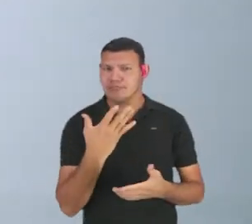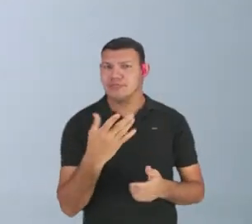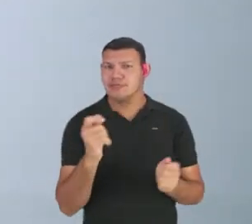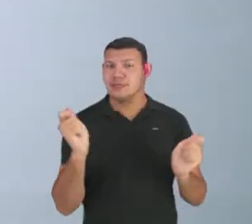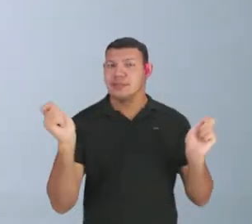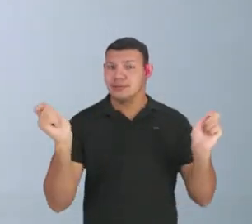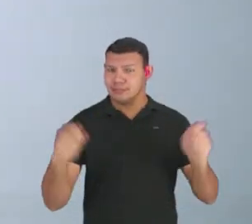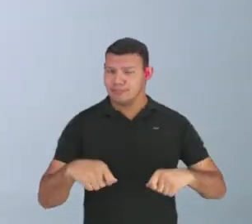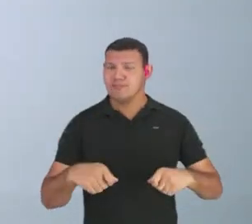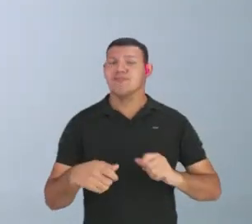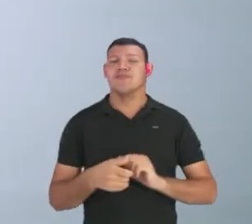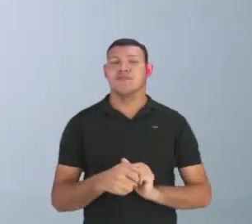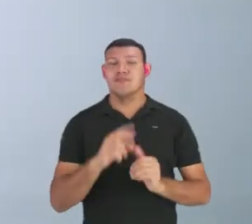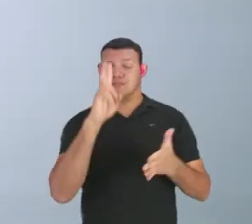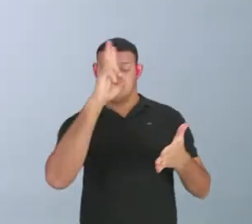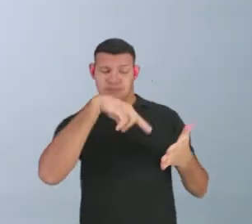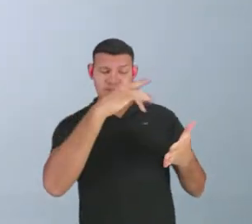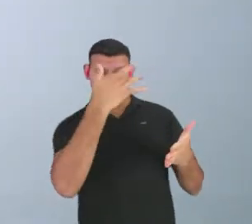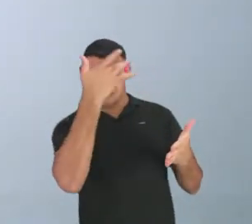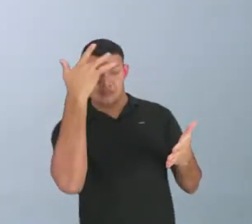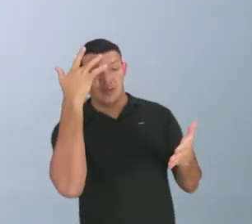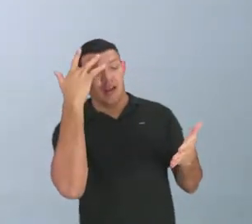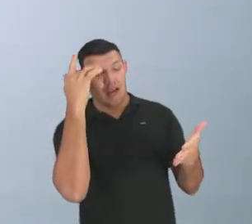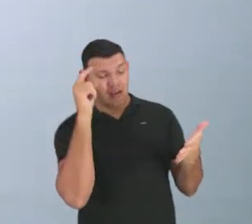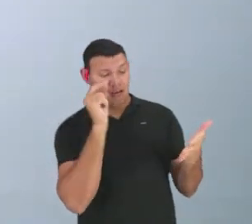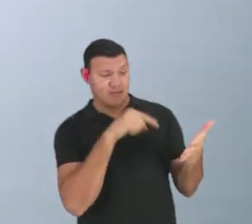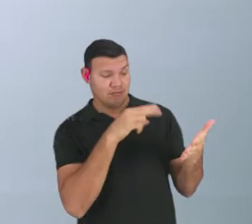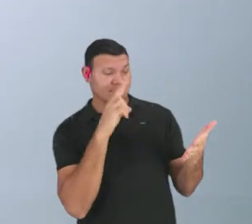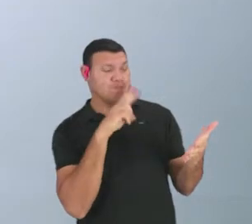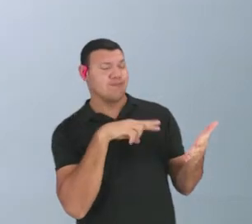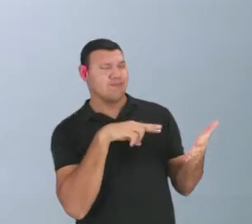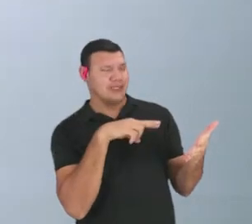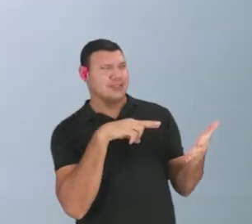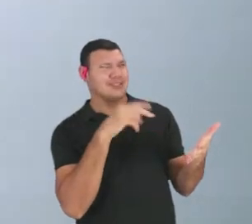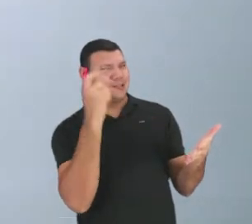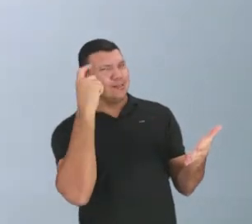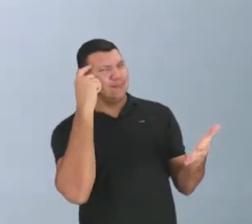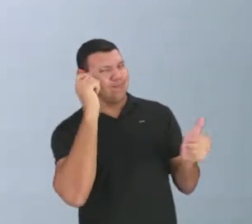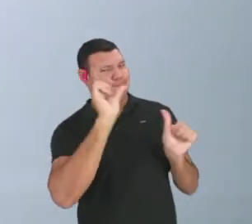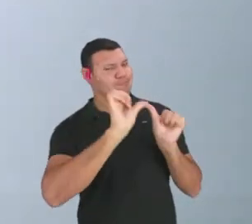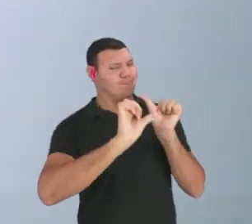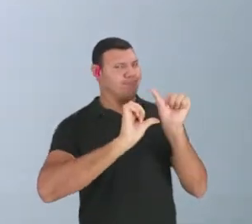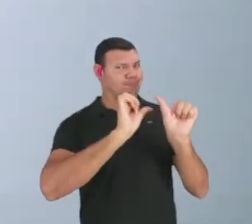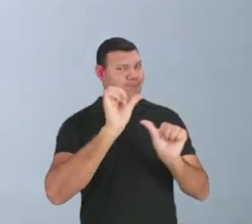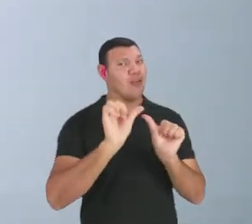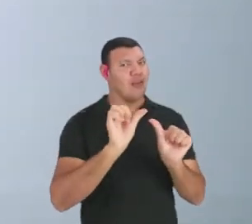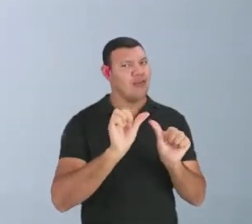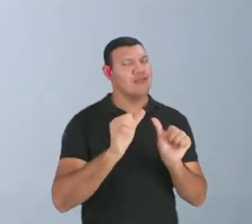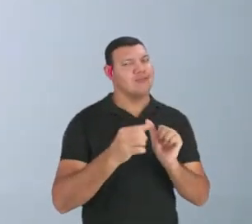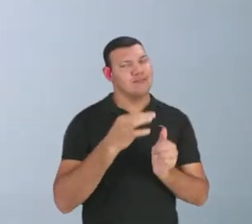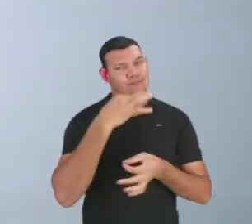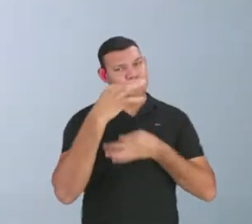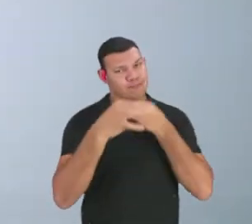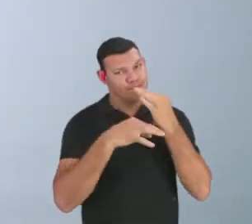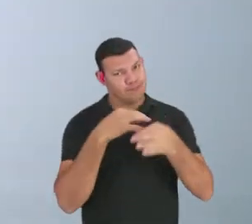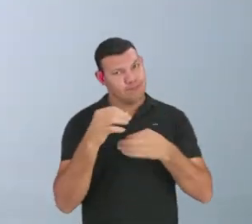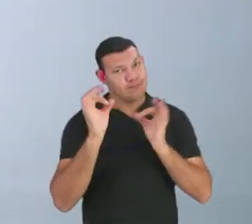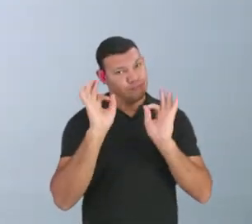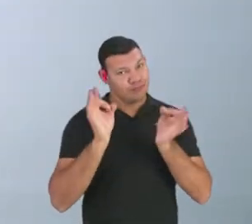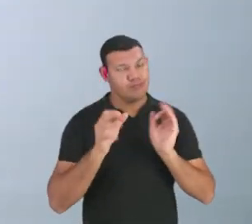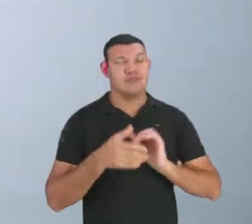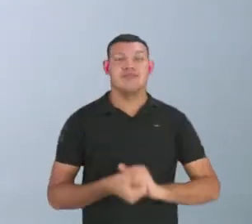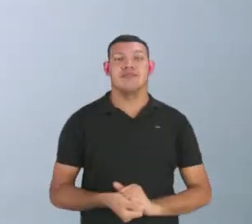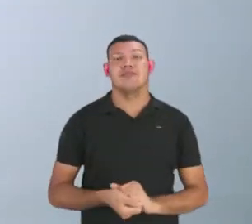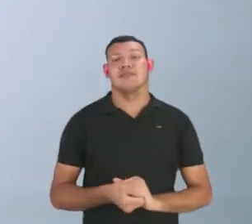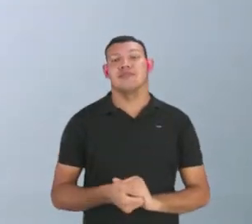concordar com as suas ideias ou mudar de opinião, caso ele já esteja com a opinião formada. Certo?